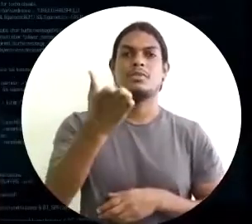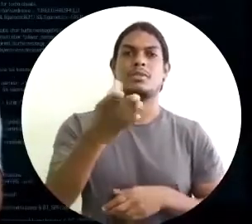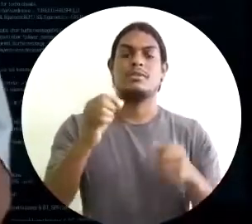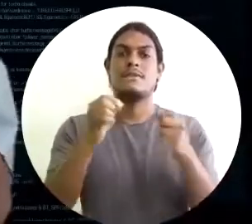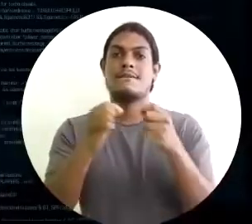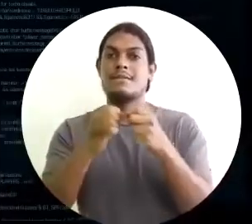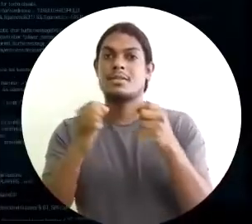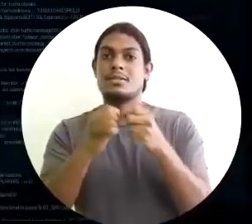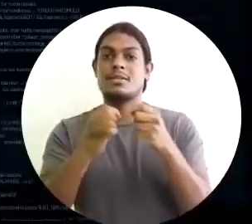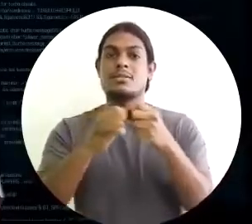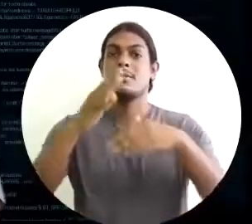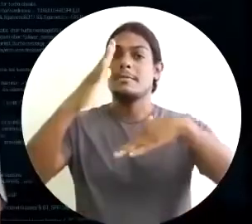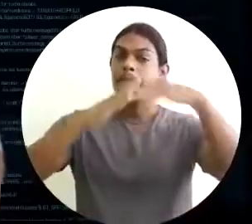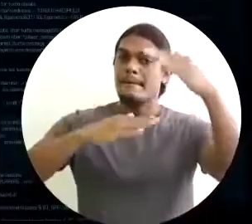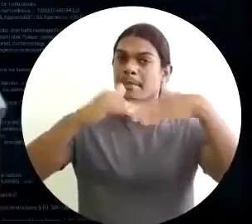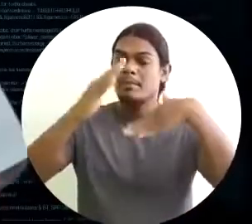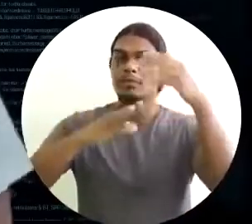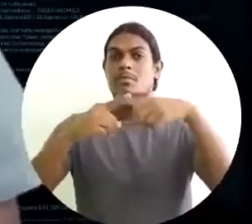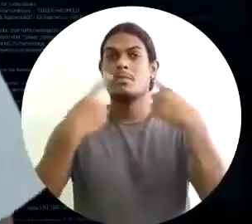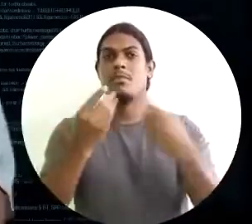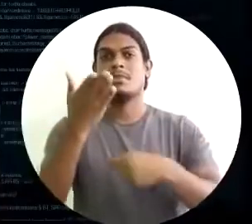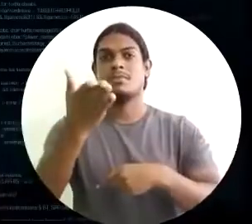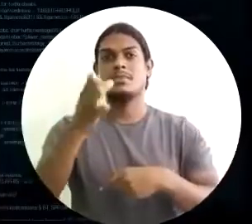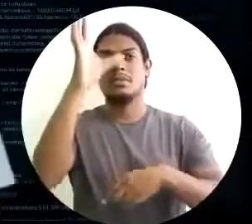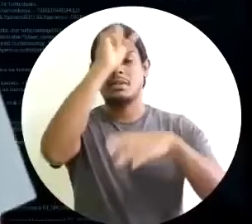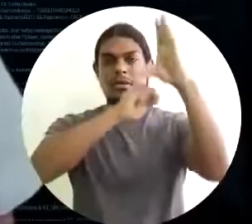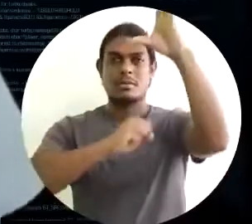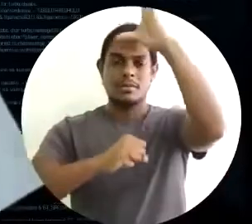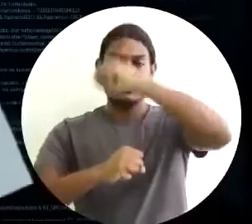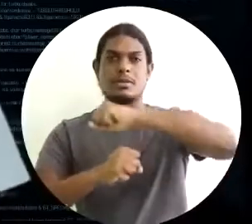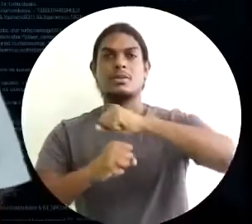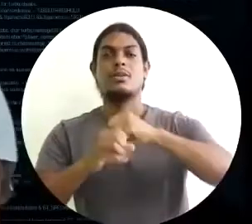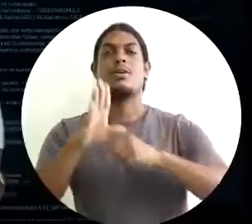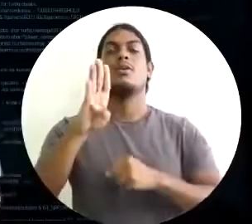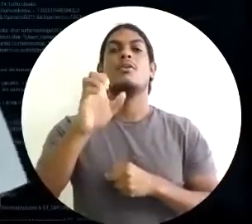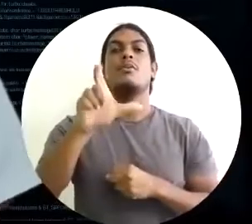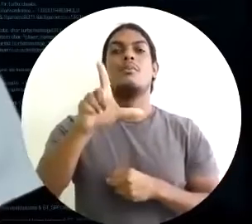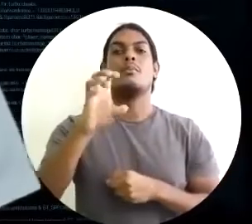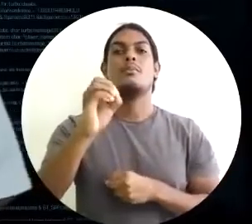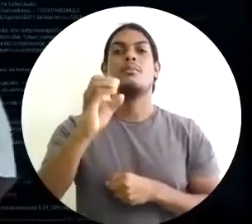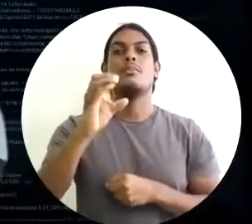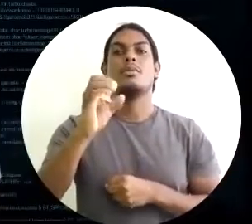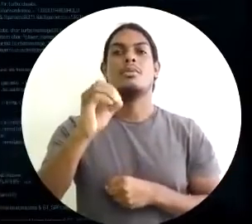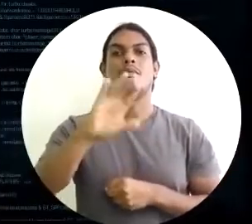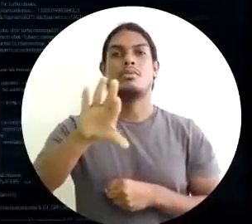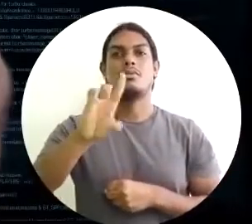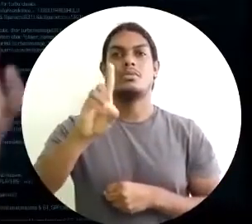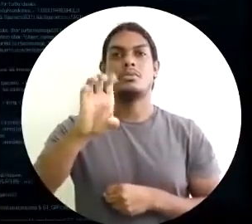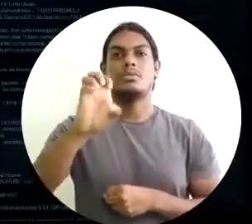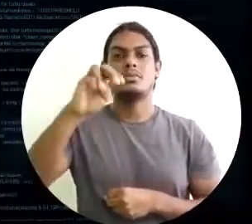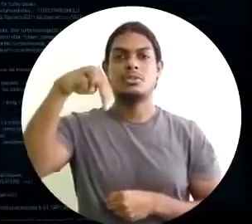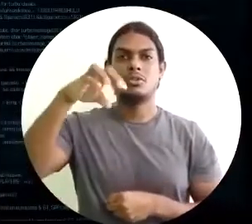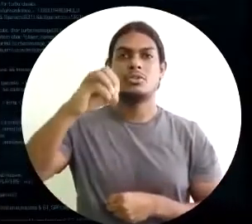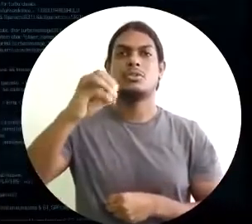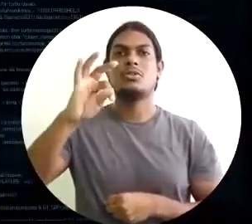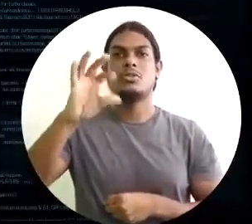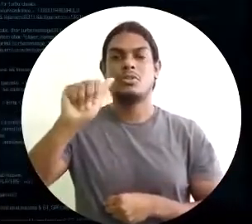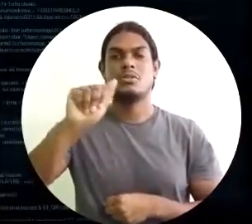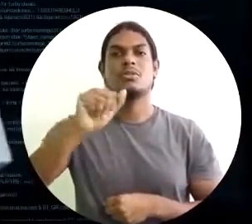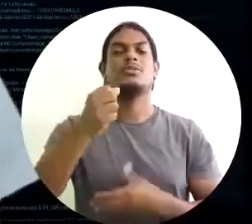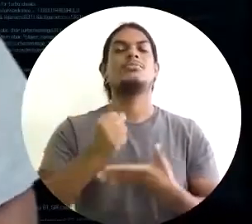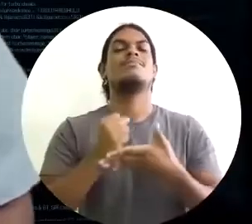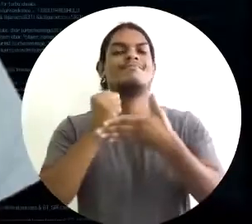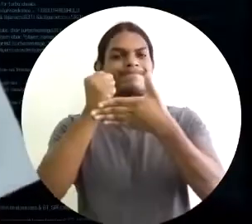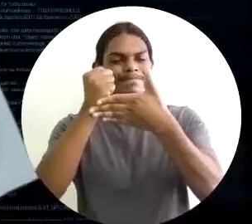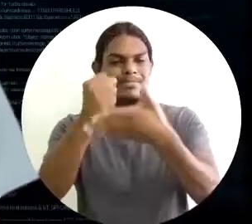profissionalmente. Mas quando você está aprendendo, o bloco de notas ele vai ser seu melhor amigo. Ele vai lhe ajudar. Ele incomoda, ele não tem as